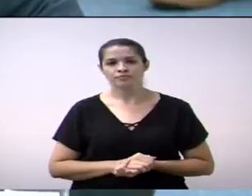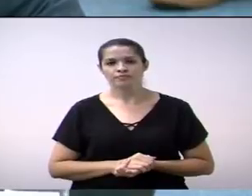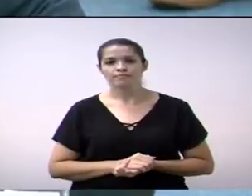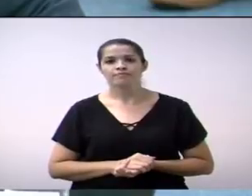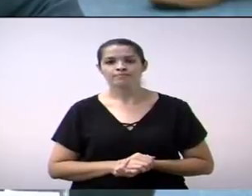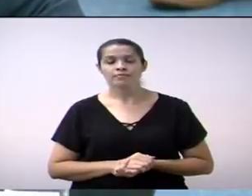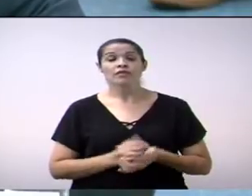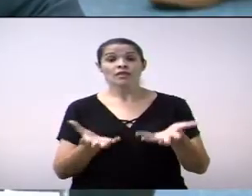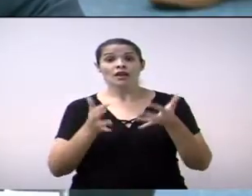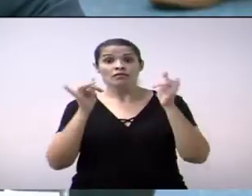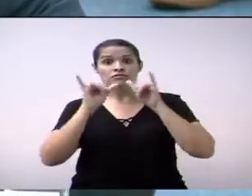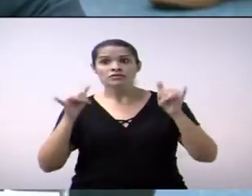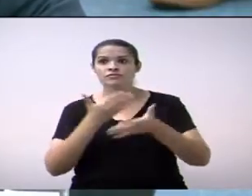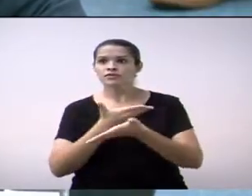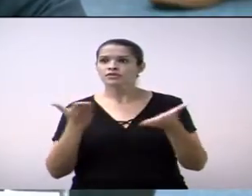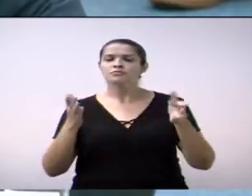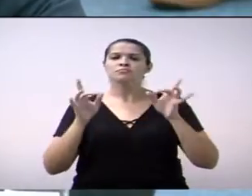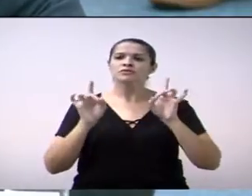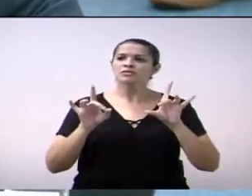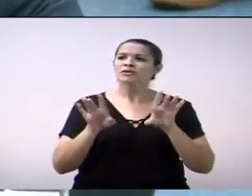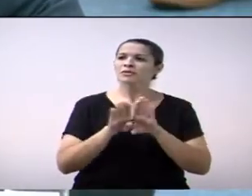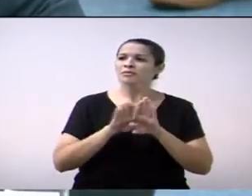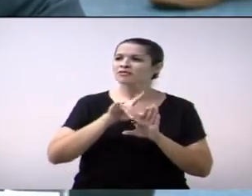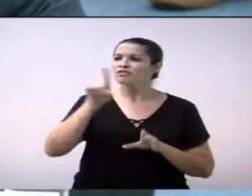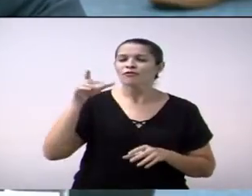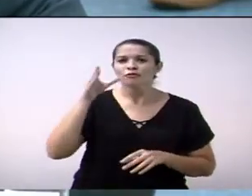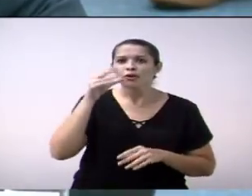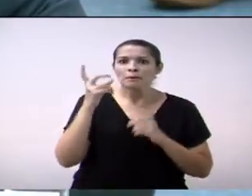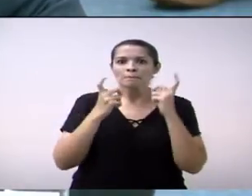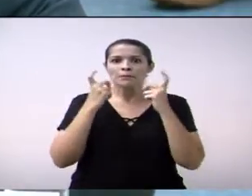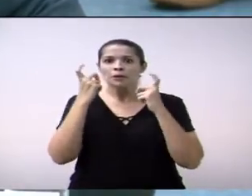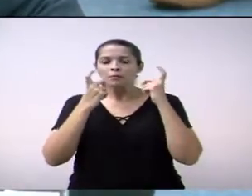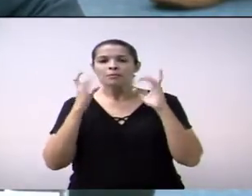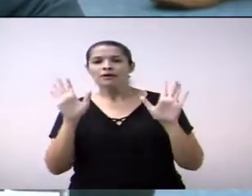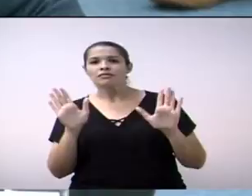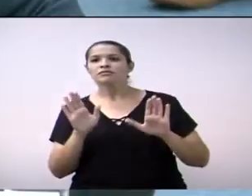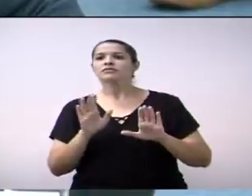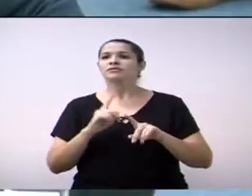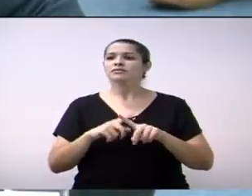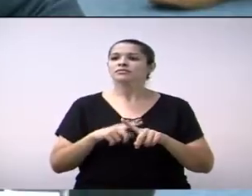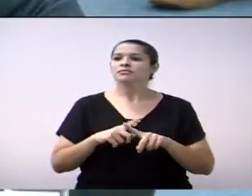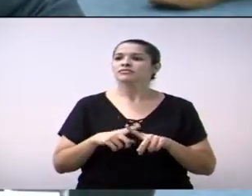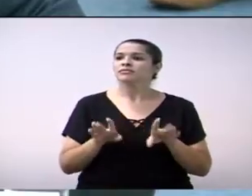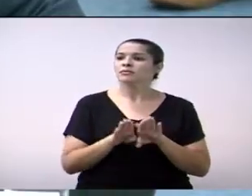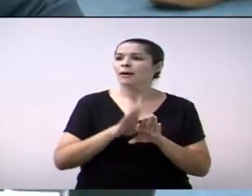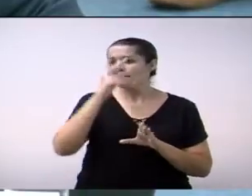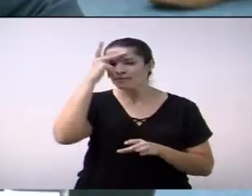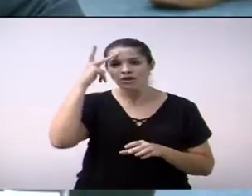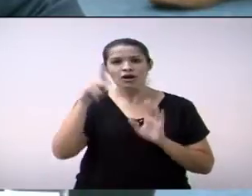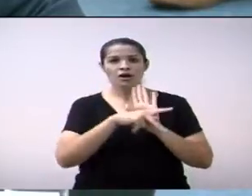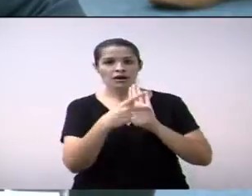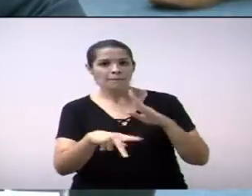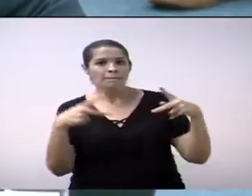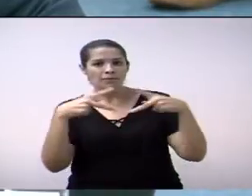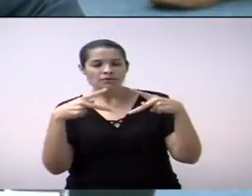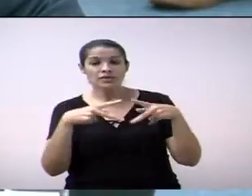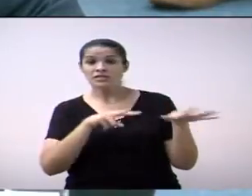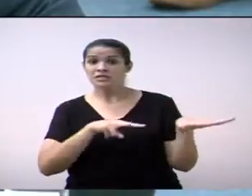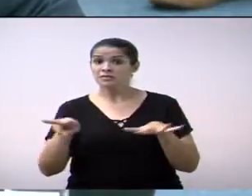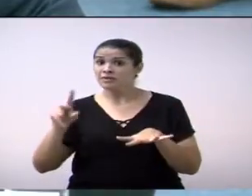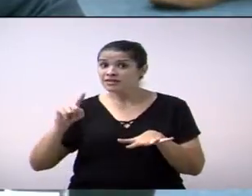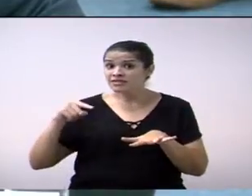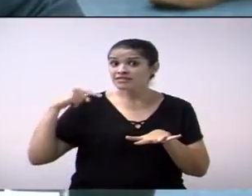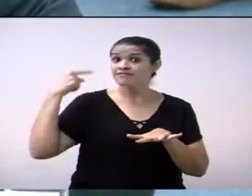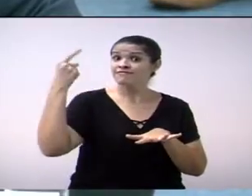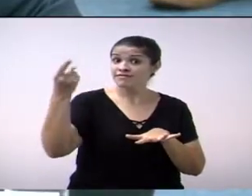Atualizando a população, especialmente aos servidores públicos sobre a CEI da Poliprev, na próxima semana, a comissão